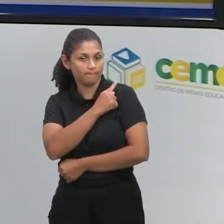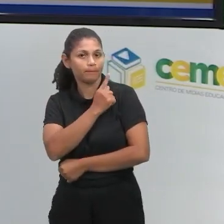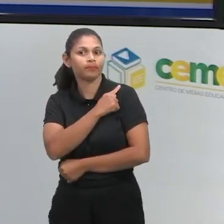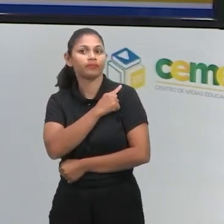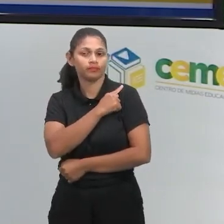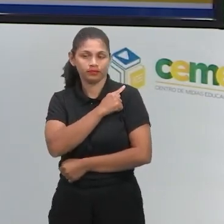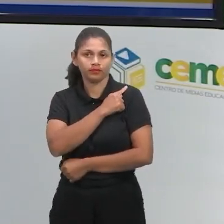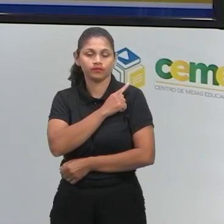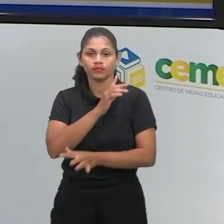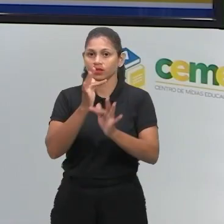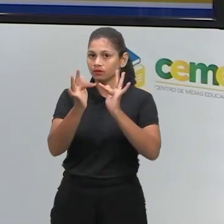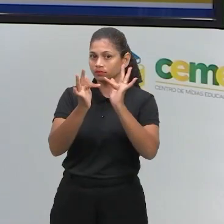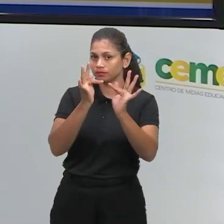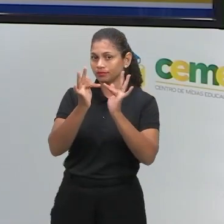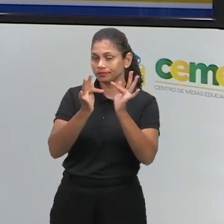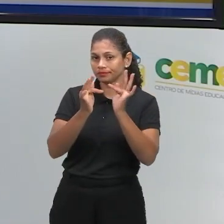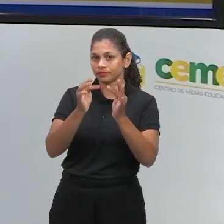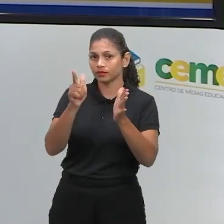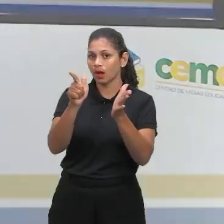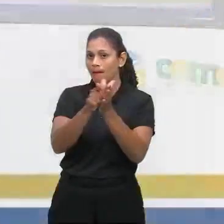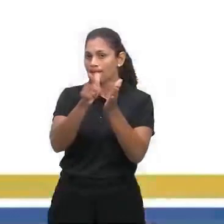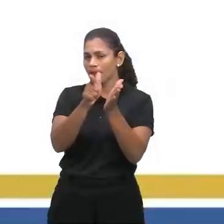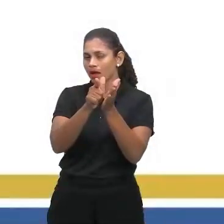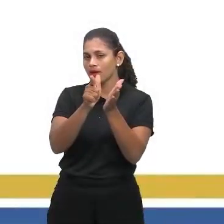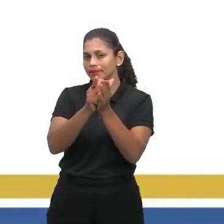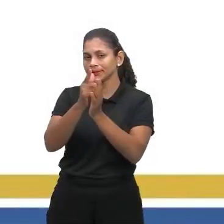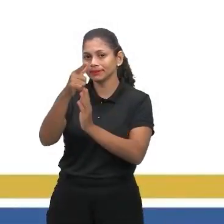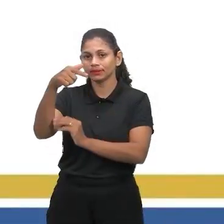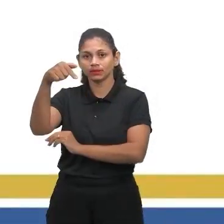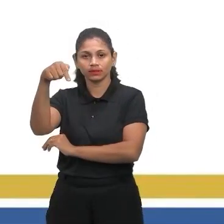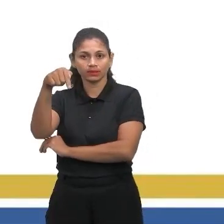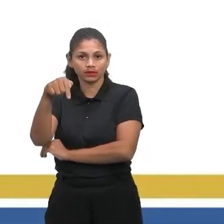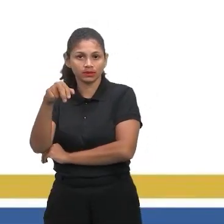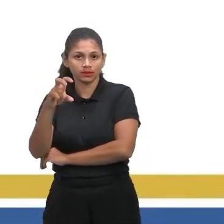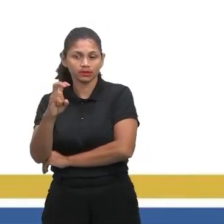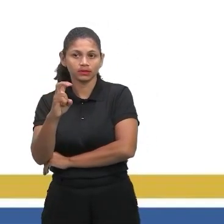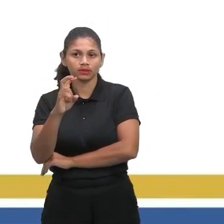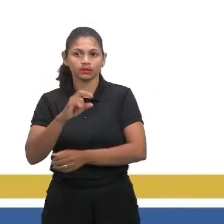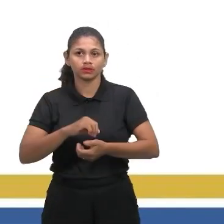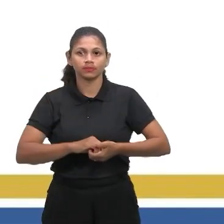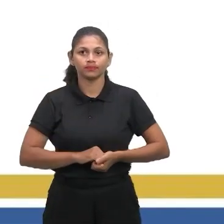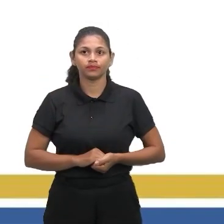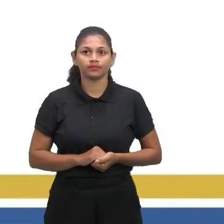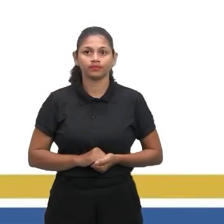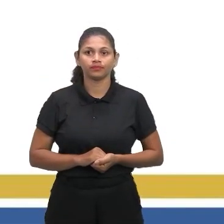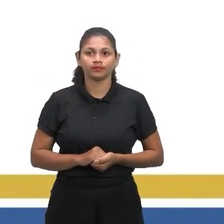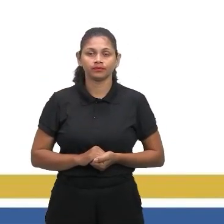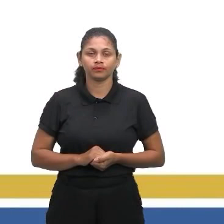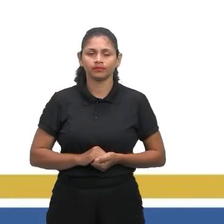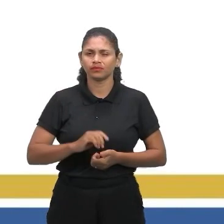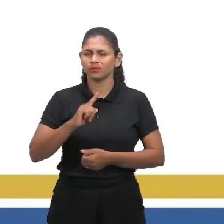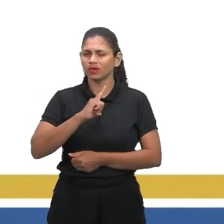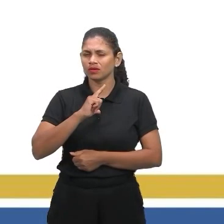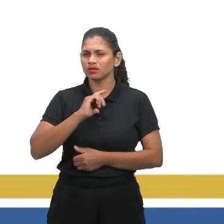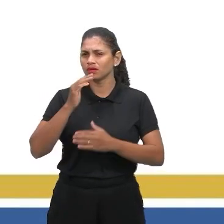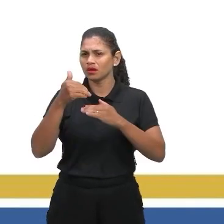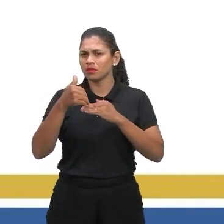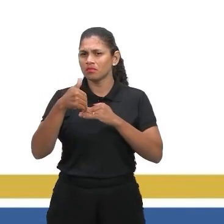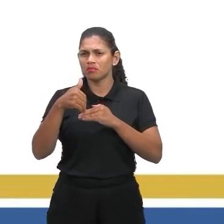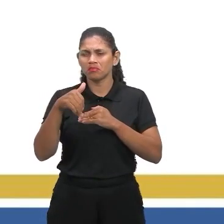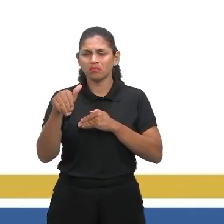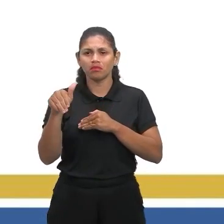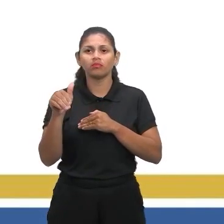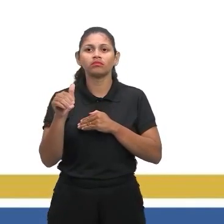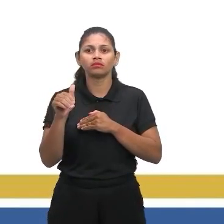de Física, na página 75. Acompanhe comigo a leitura aqui da questão. Temos aqui que mais nada do que